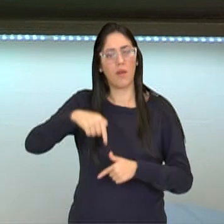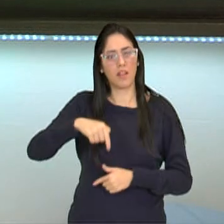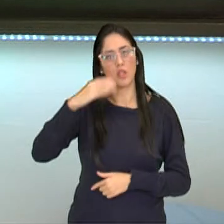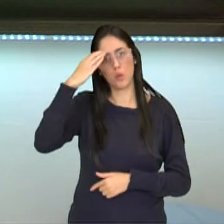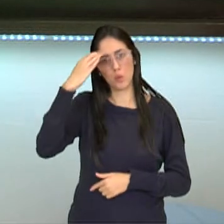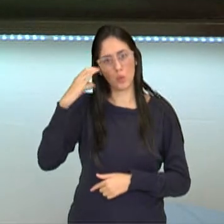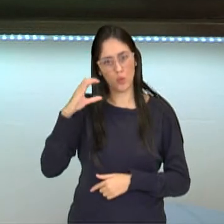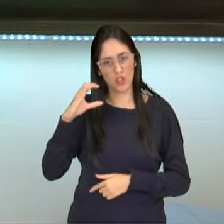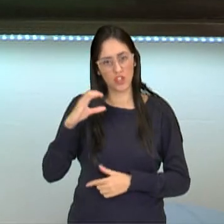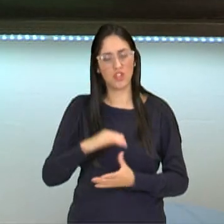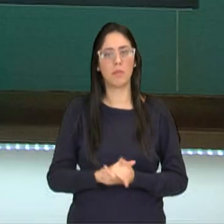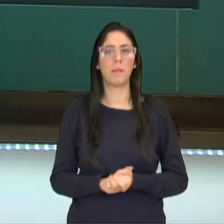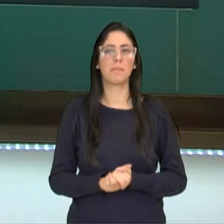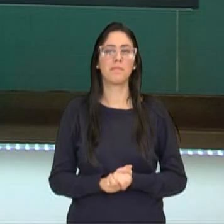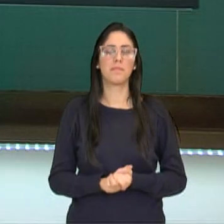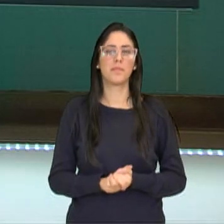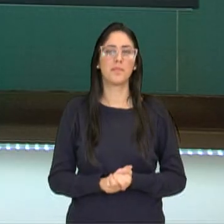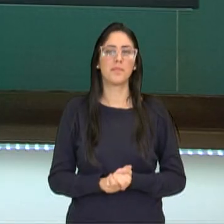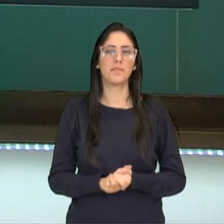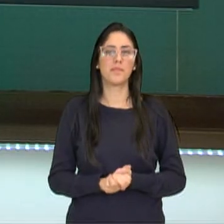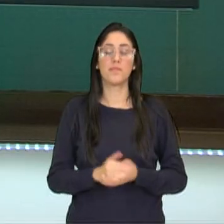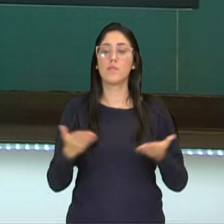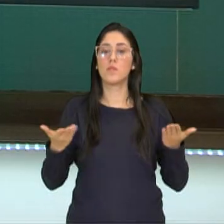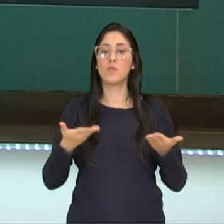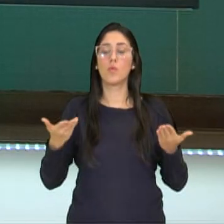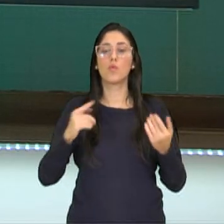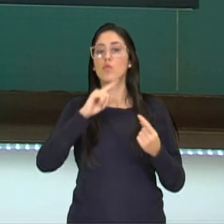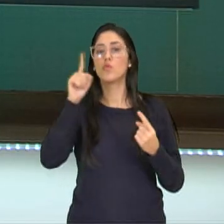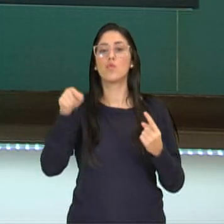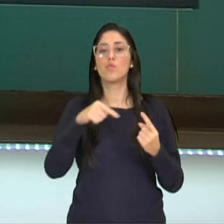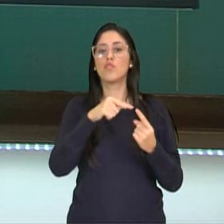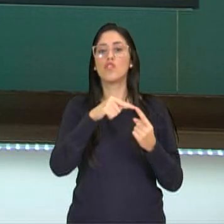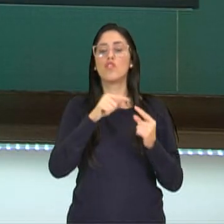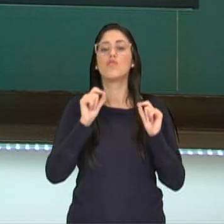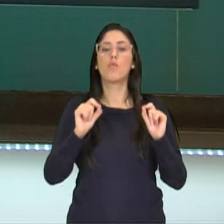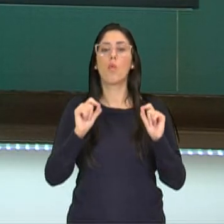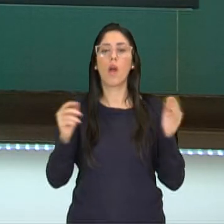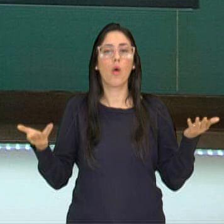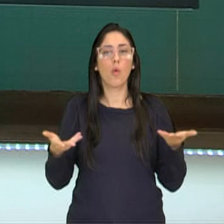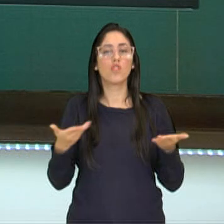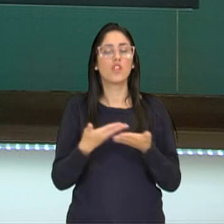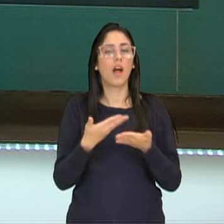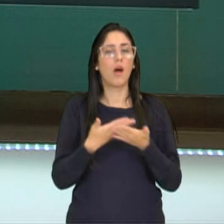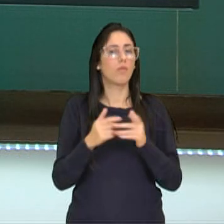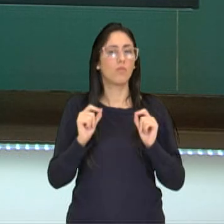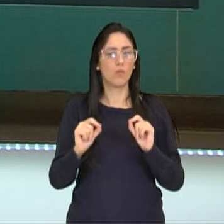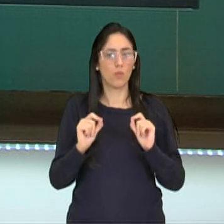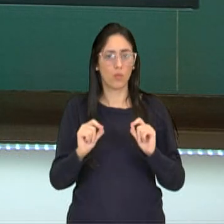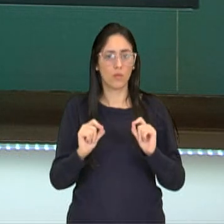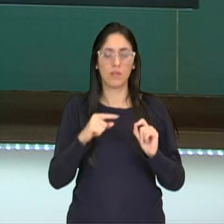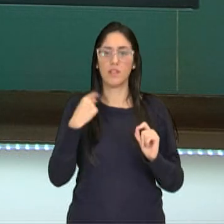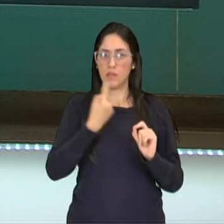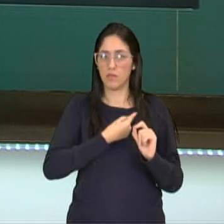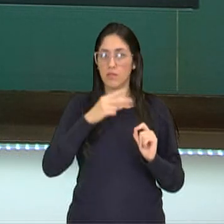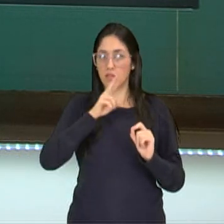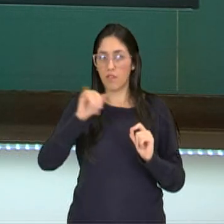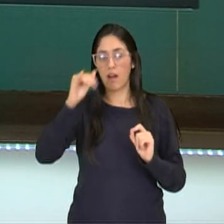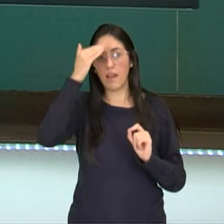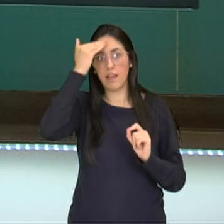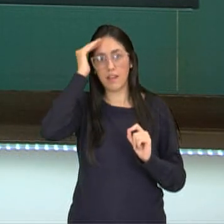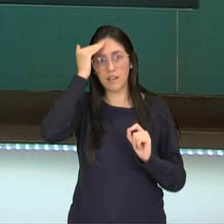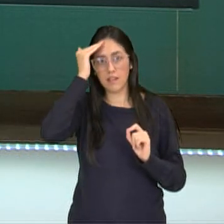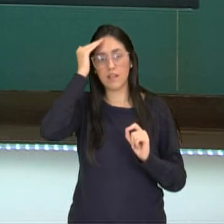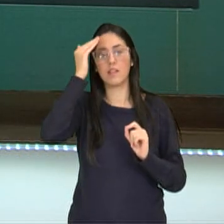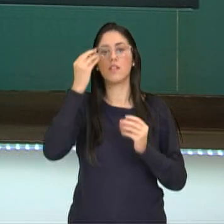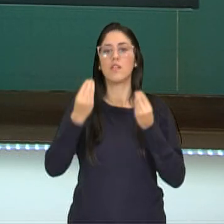Curitiba. Então, hoje a gente vai ter como objetivos nesta aula, nós vamos compreender as relações que